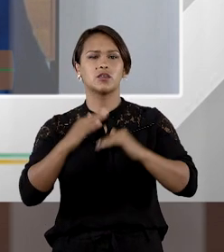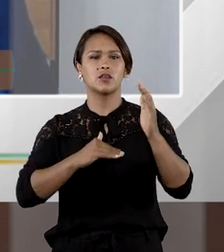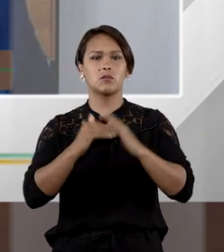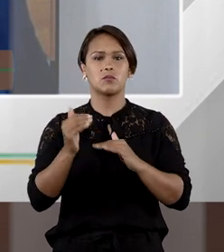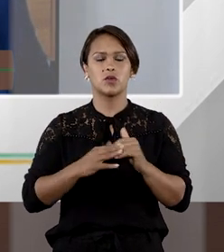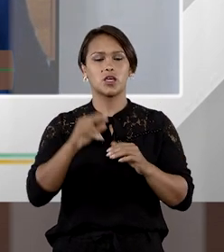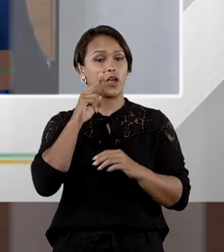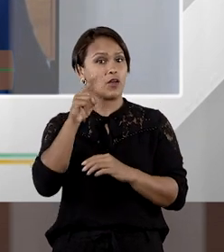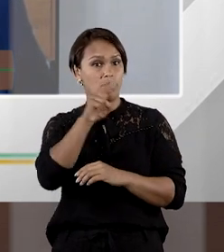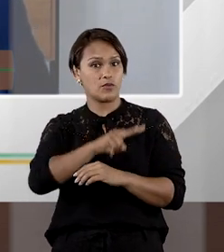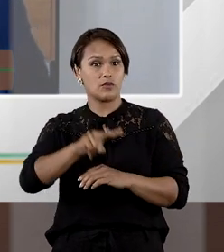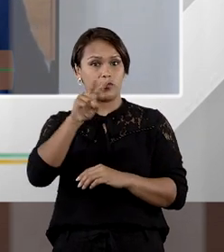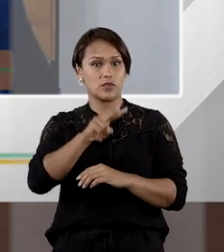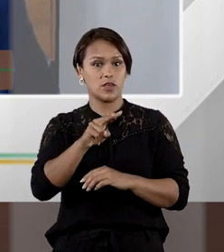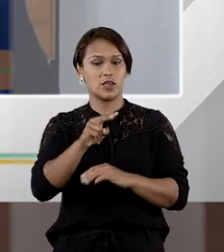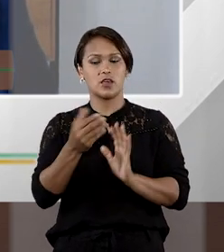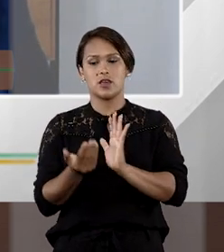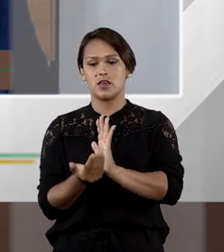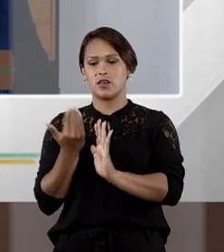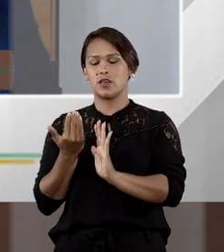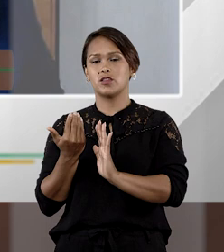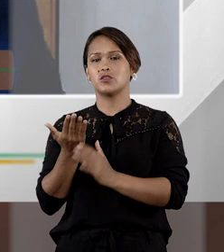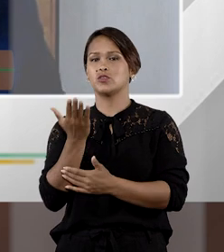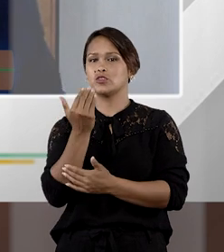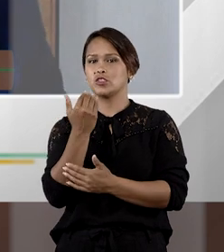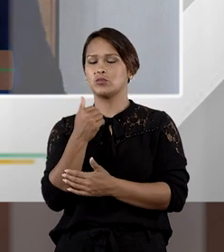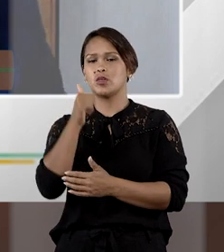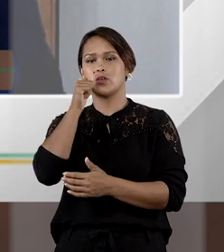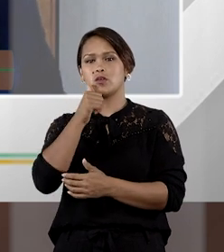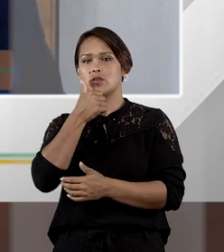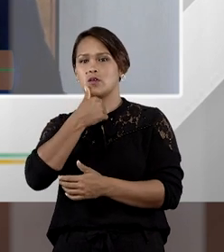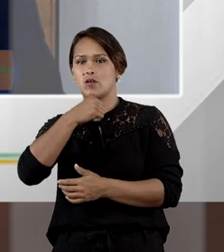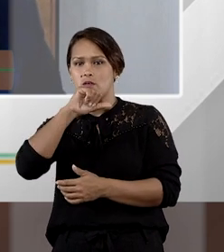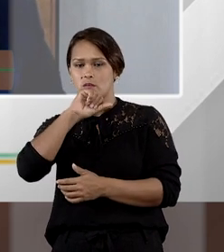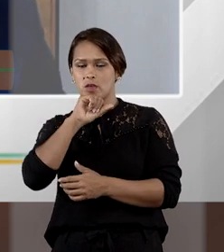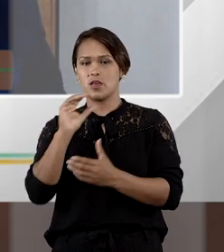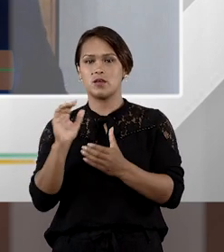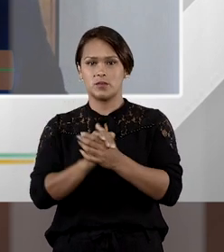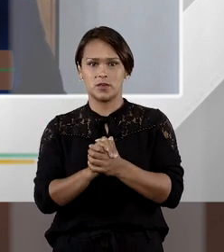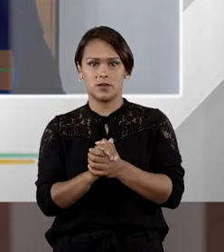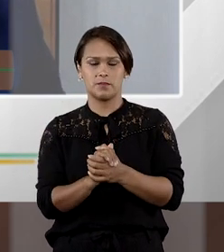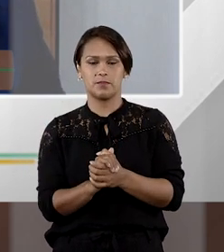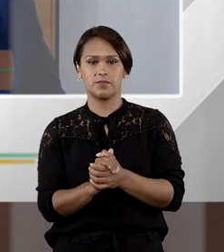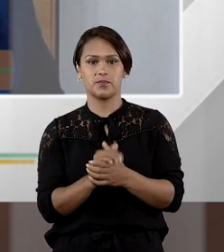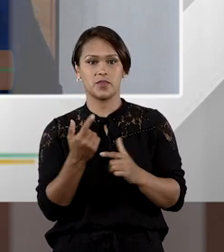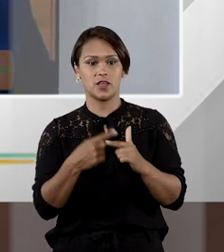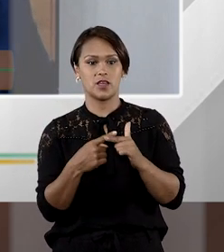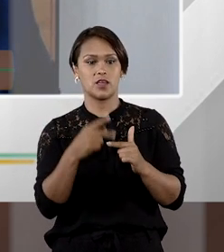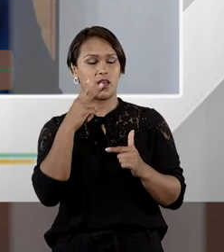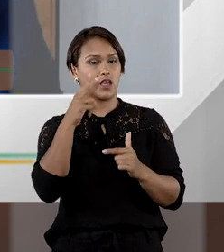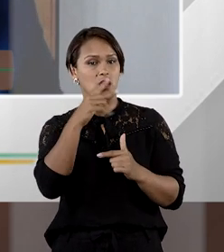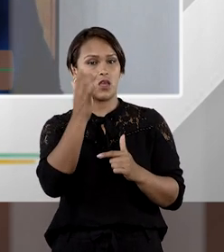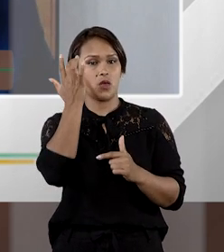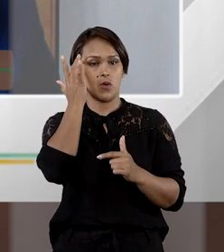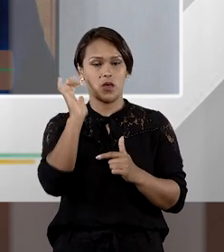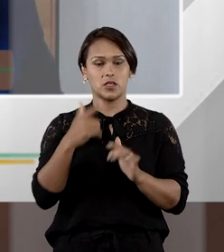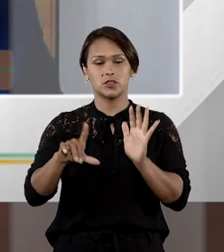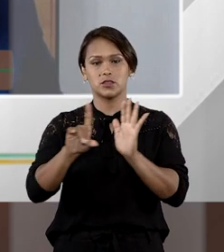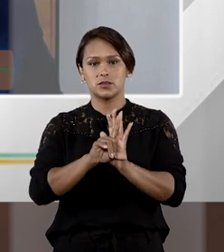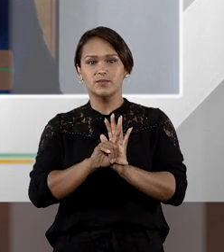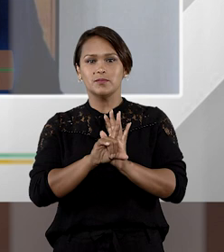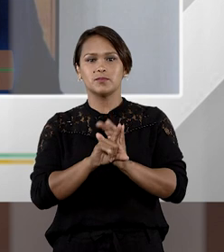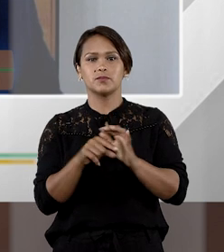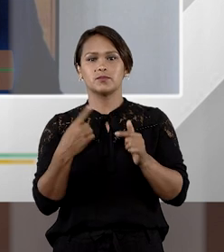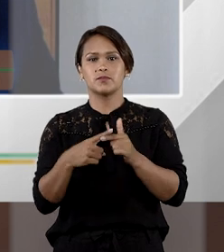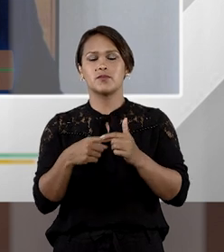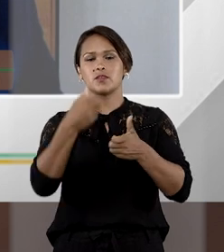prática, geralmente, é renúncia de alimentos por cônjuges e companheiros. Né? Eu acho que a lei, até